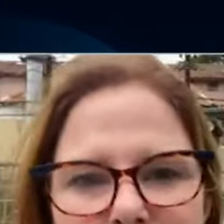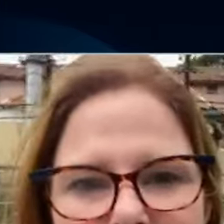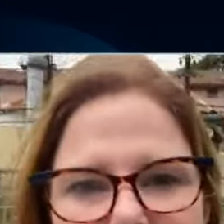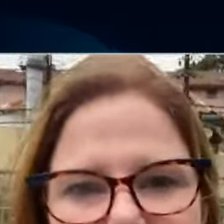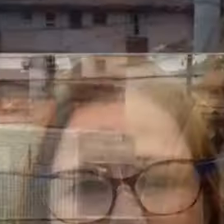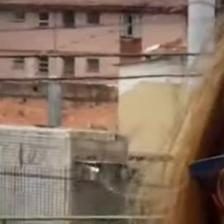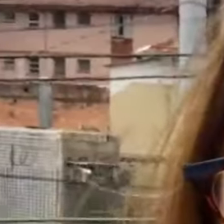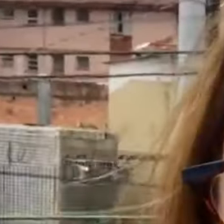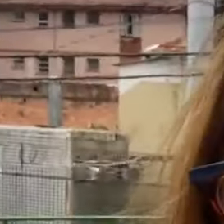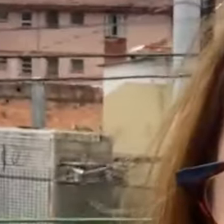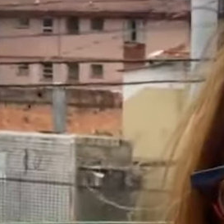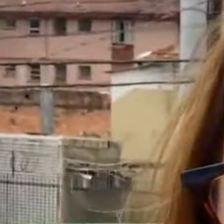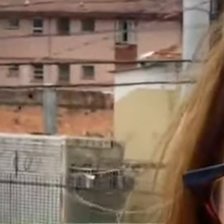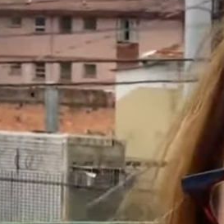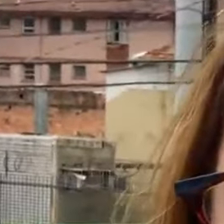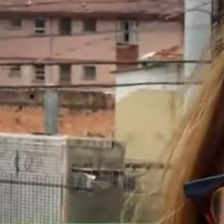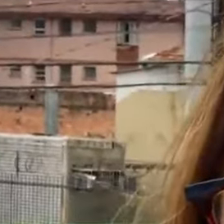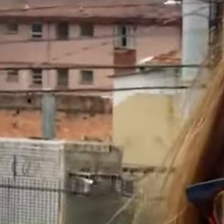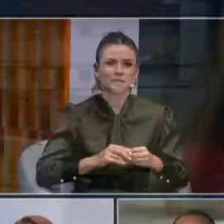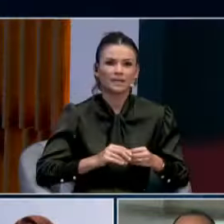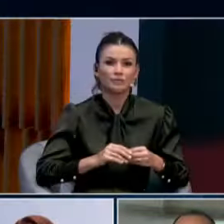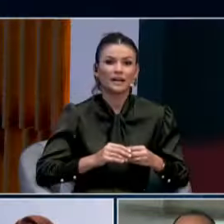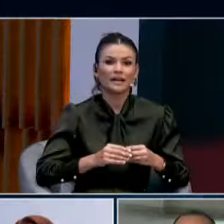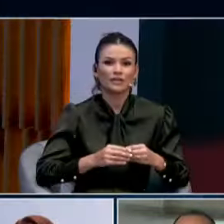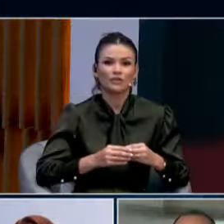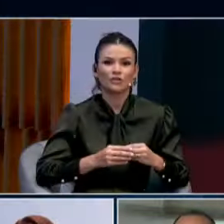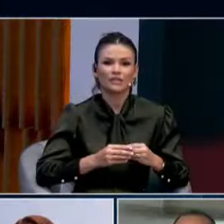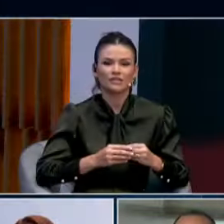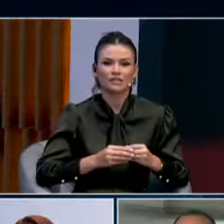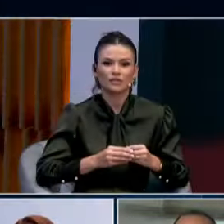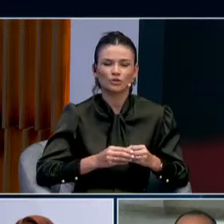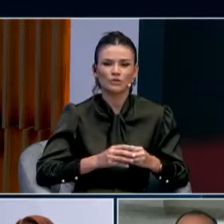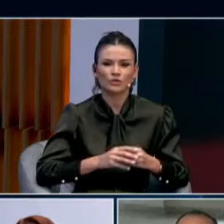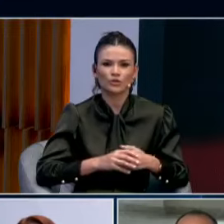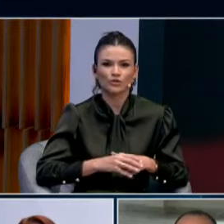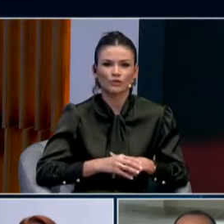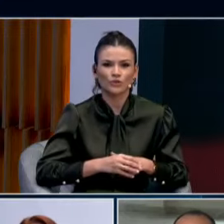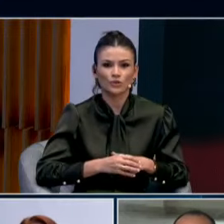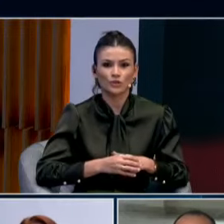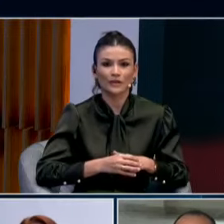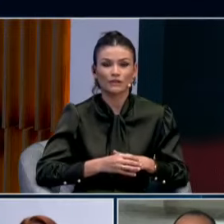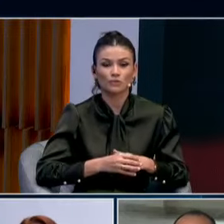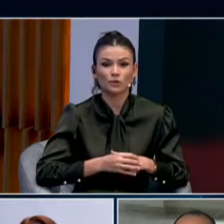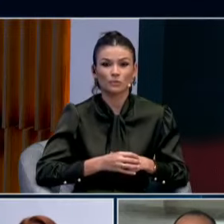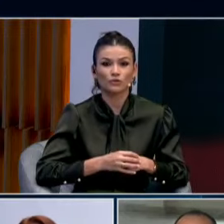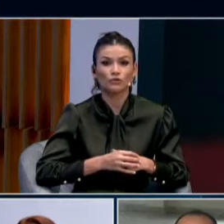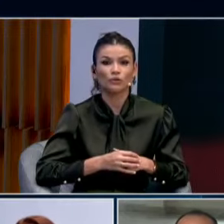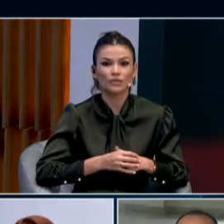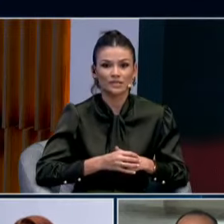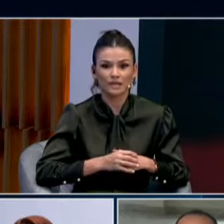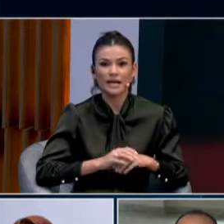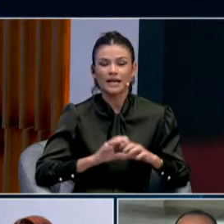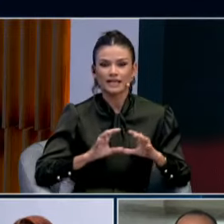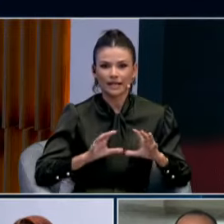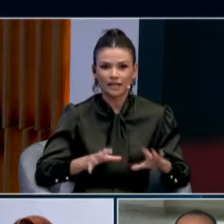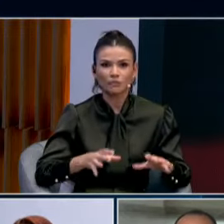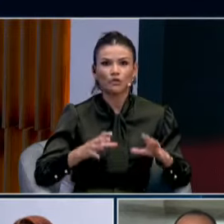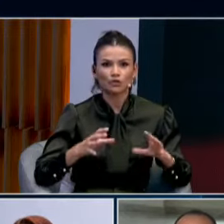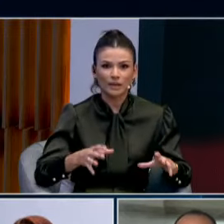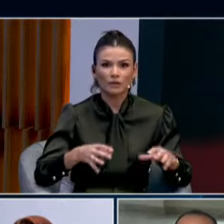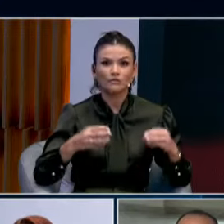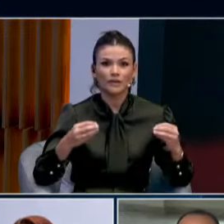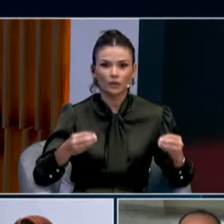Thaís. Tá aí o monitoramento acontecendo também nas barragens, né, Cissa? Da última vez que a gente conversou, a gente falava de pelo menos 12.